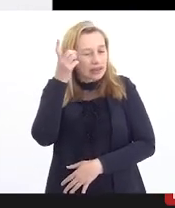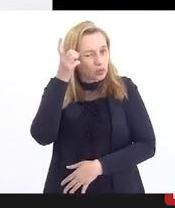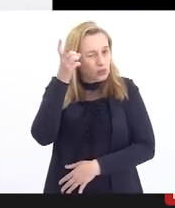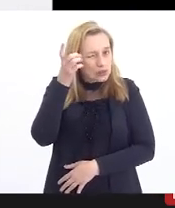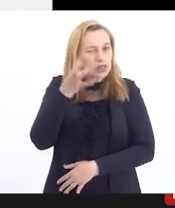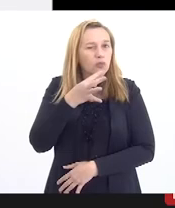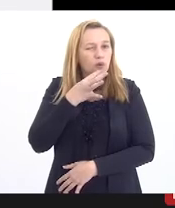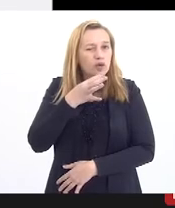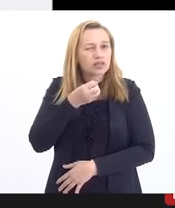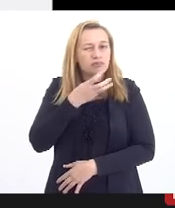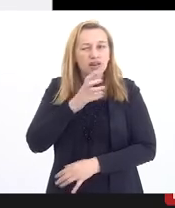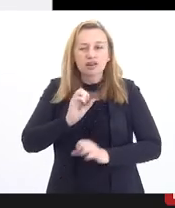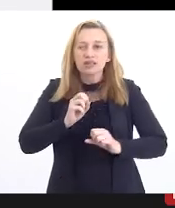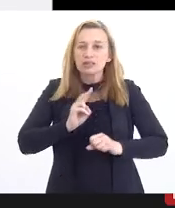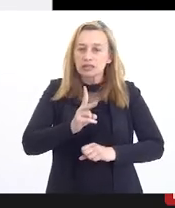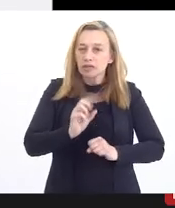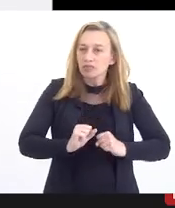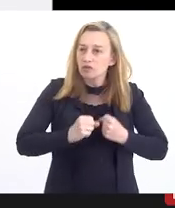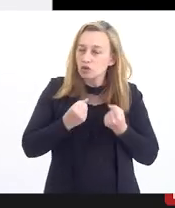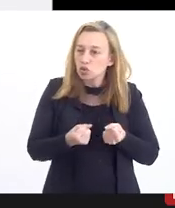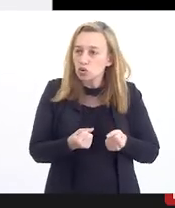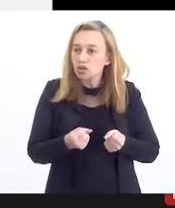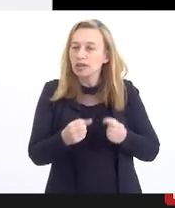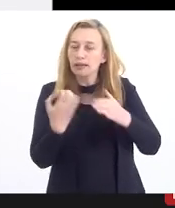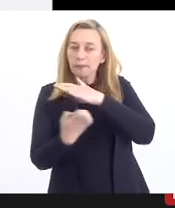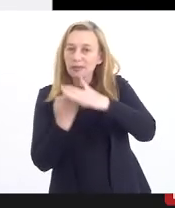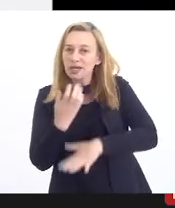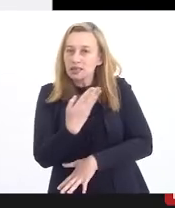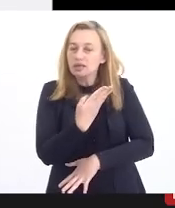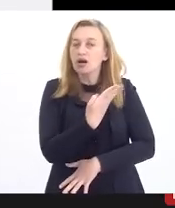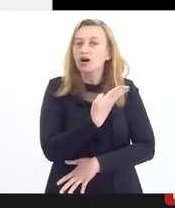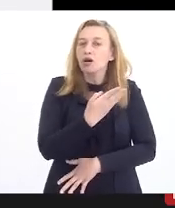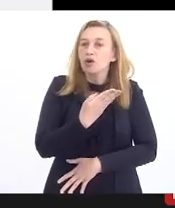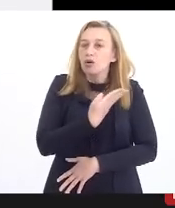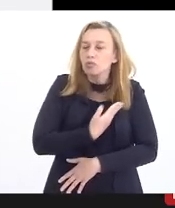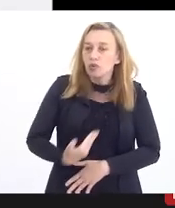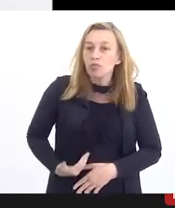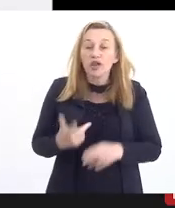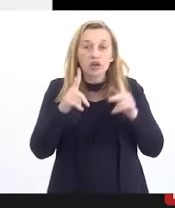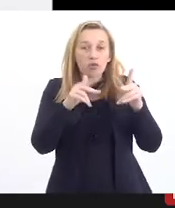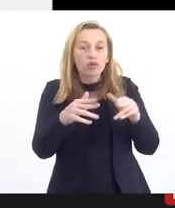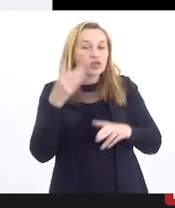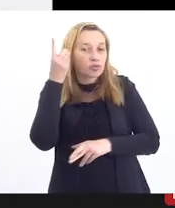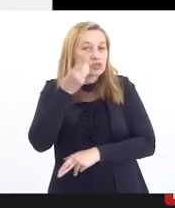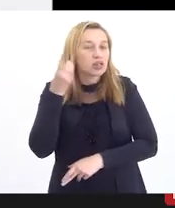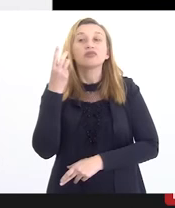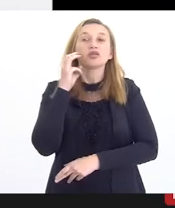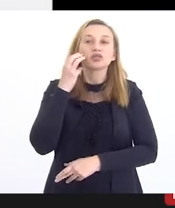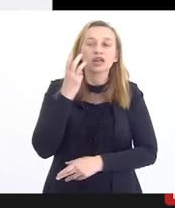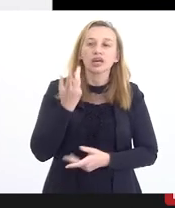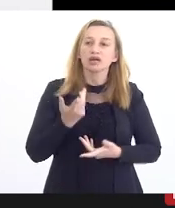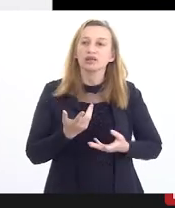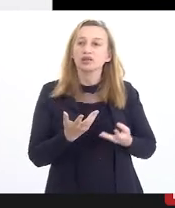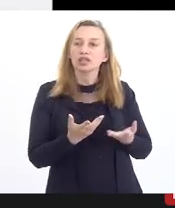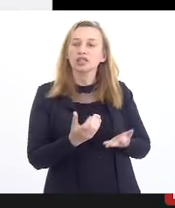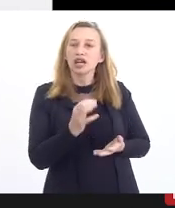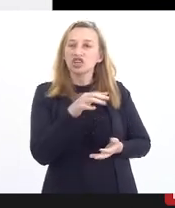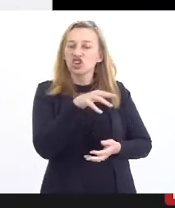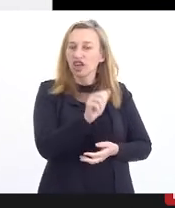foi uma defensora da empresa pública, da empresa eficiente, assim como o deputado Valdeque, a CEDAE ela tem sido tratada como agente do